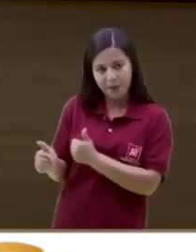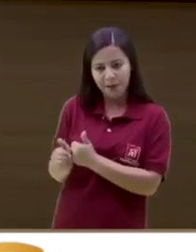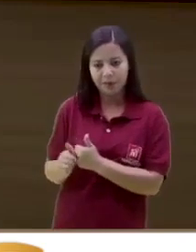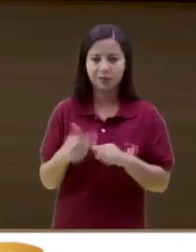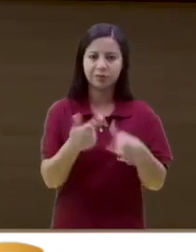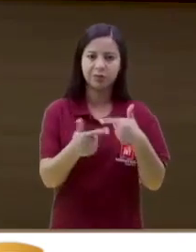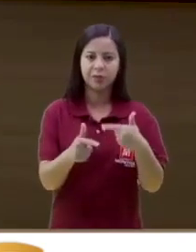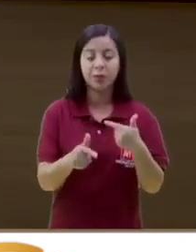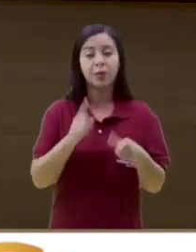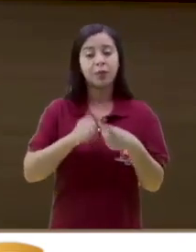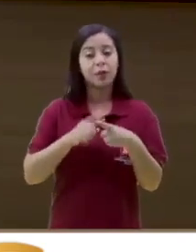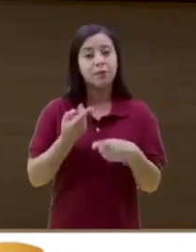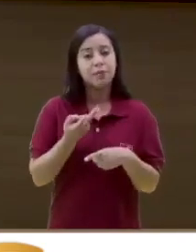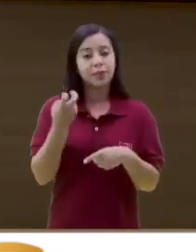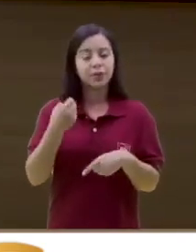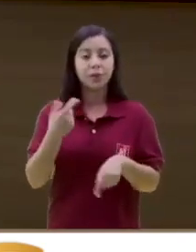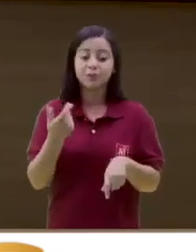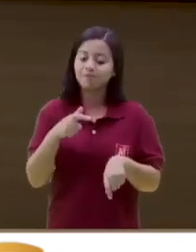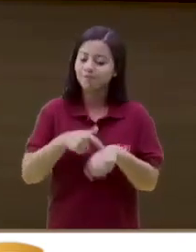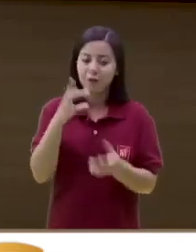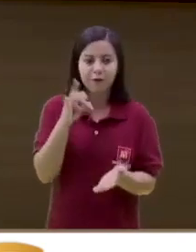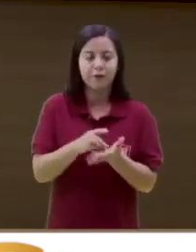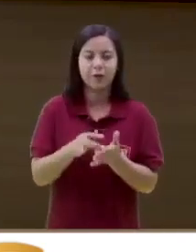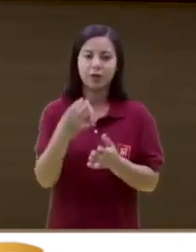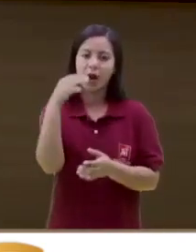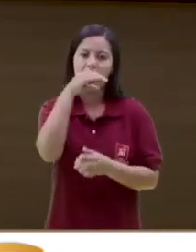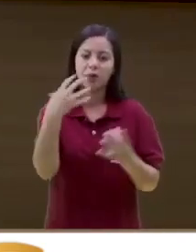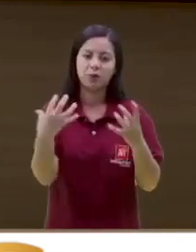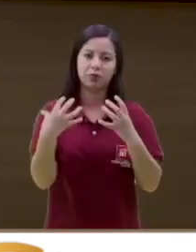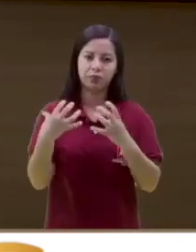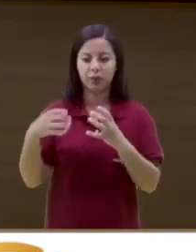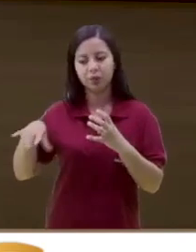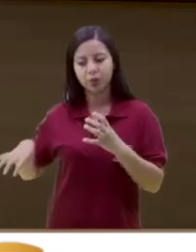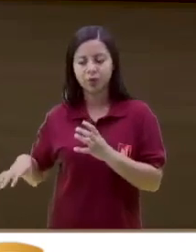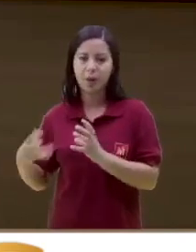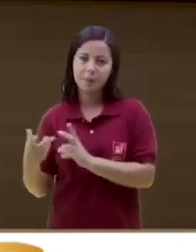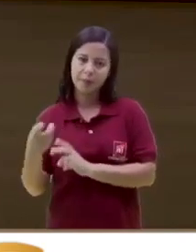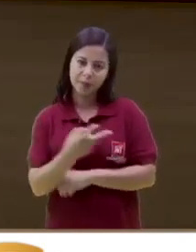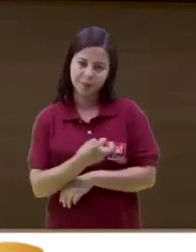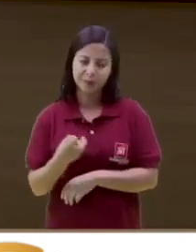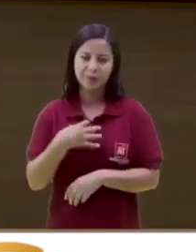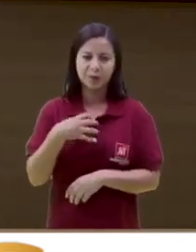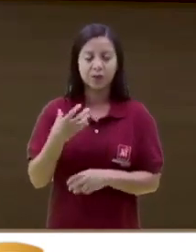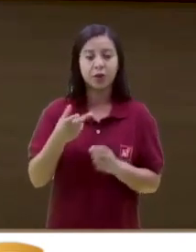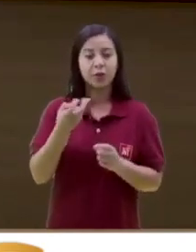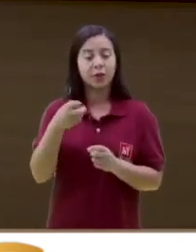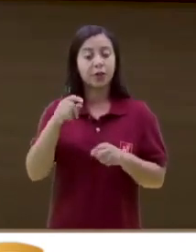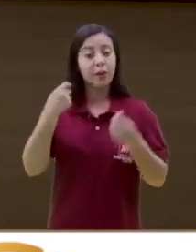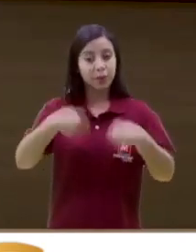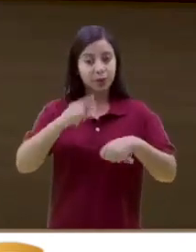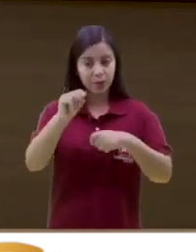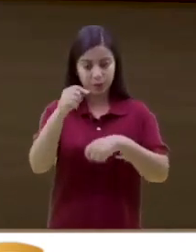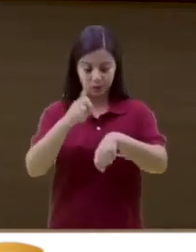a temperatura real que ele está recebendo, ou o mais próximo dela possível. Da mesma forma, ele é utilizado por um